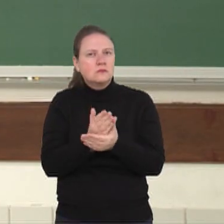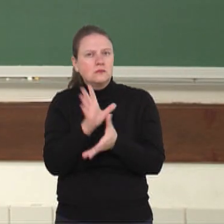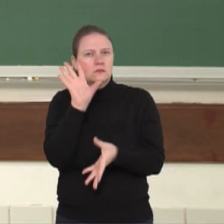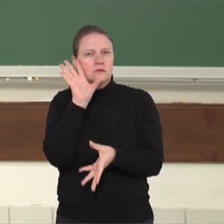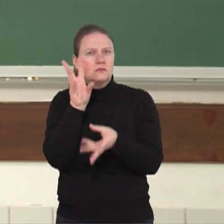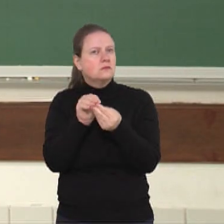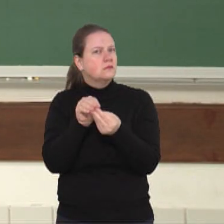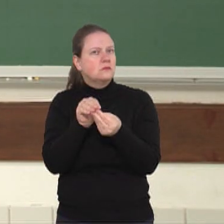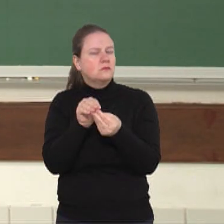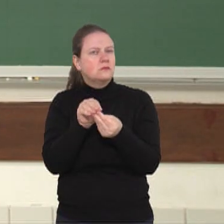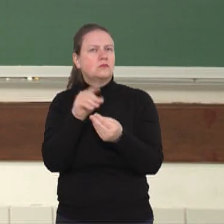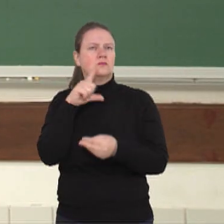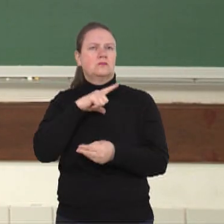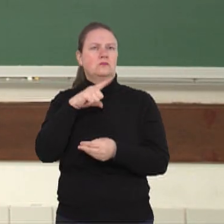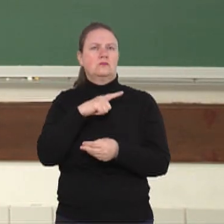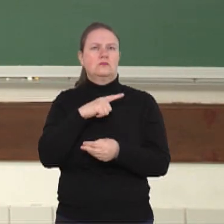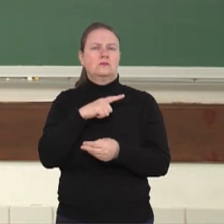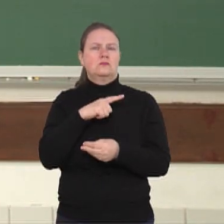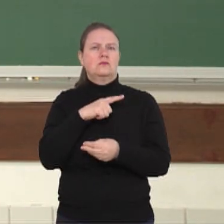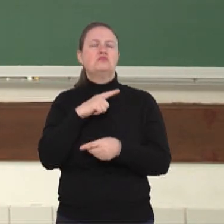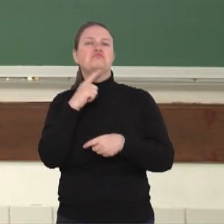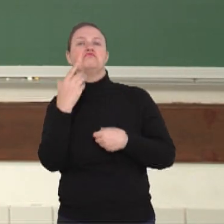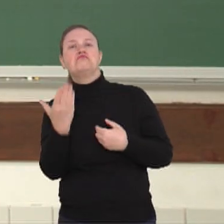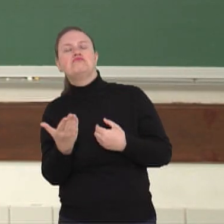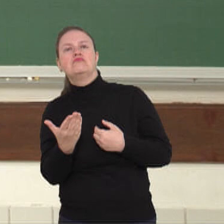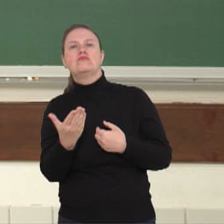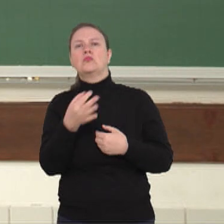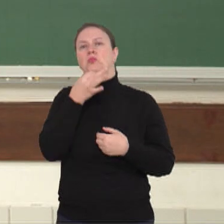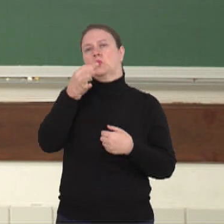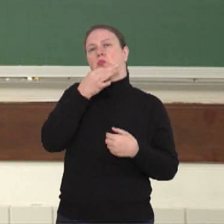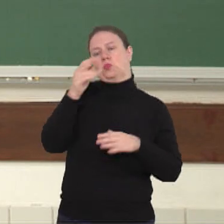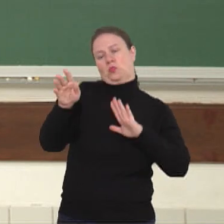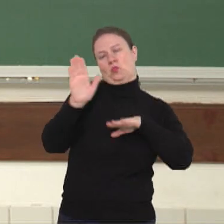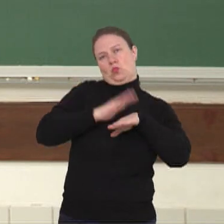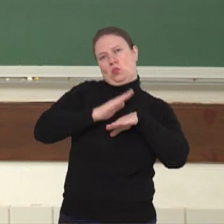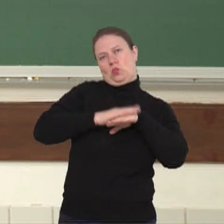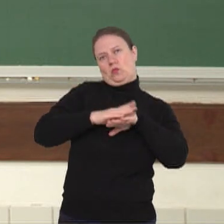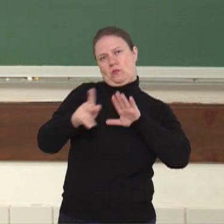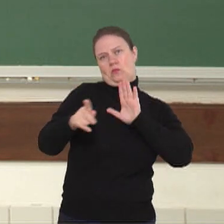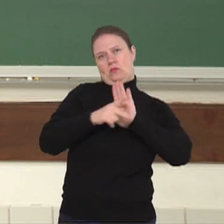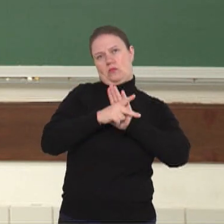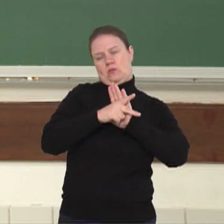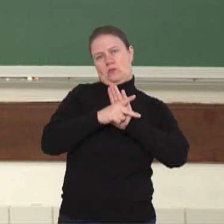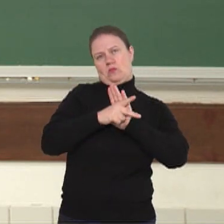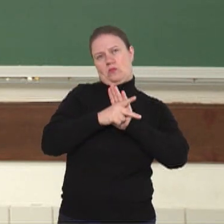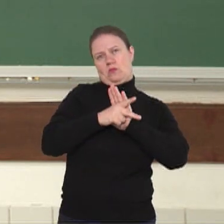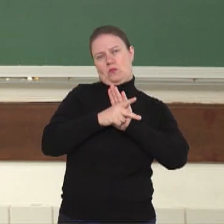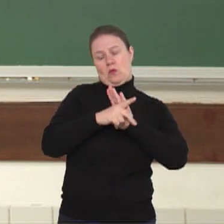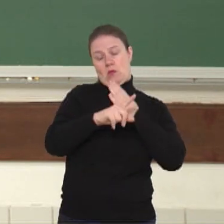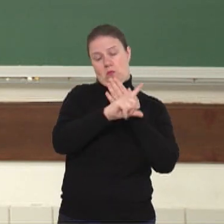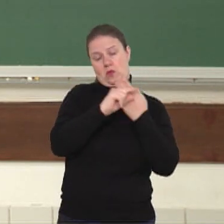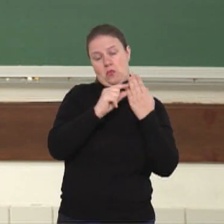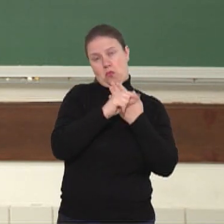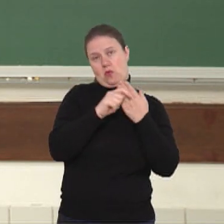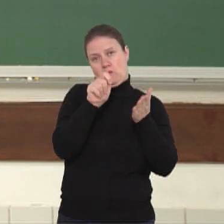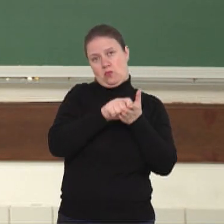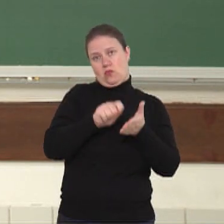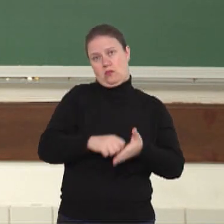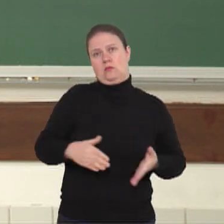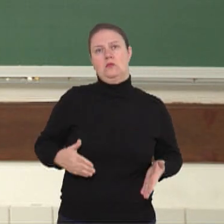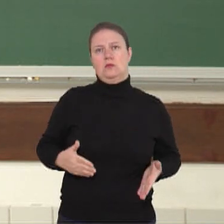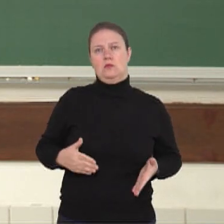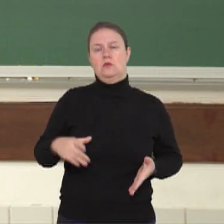da obra? Tem uma parte de resumo? Ou tem uma opinião do autor? O que é que tem aqui? Ou tem os dois, né? Porque eu posso fazer uma